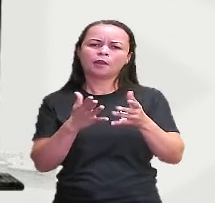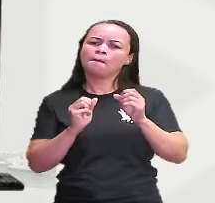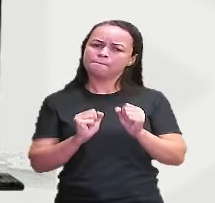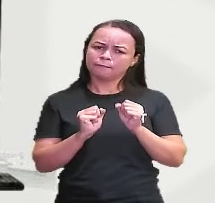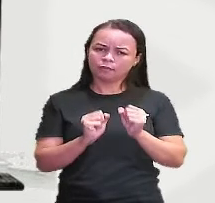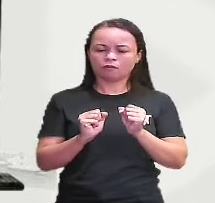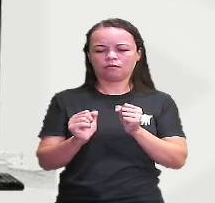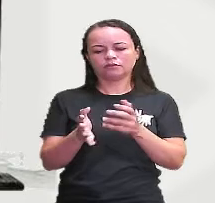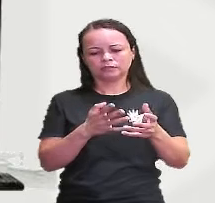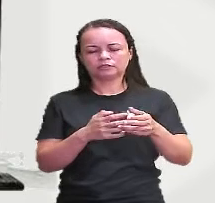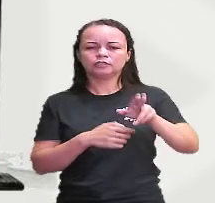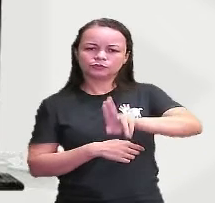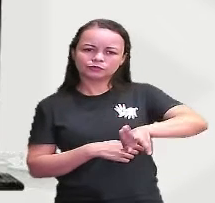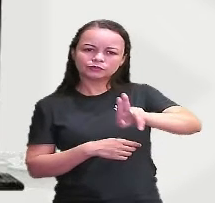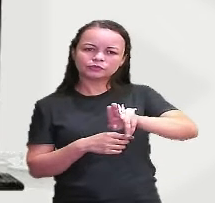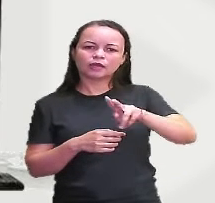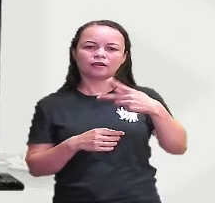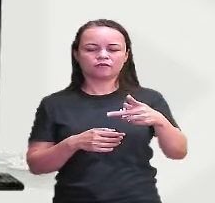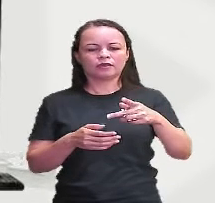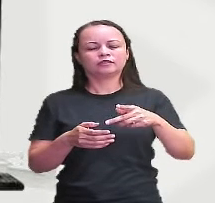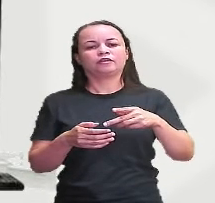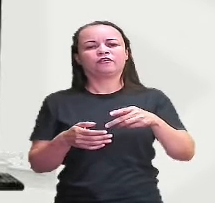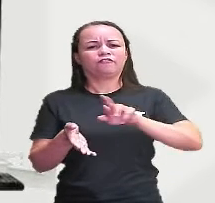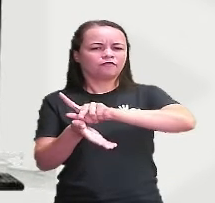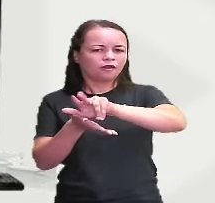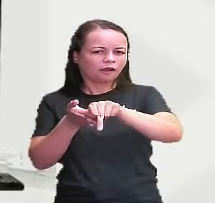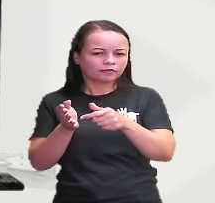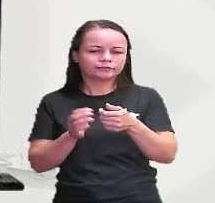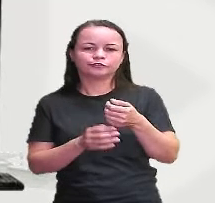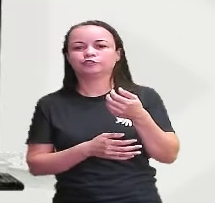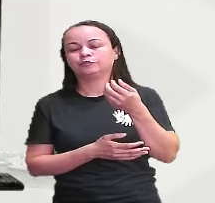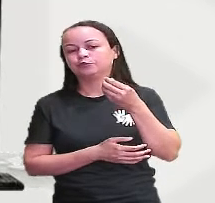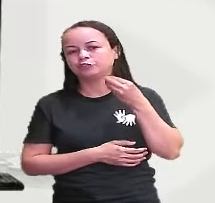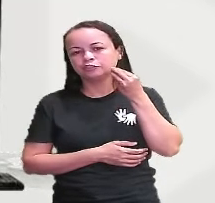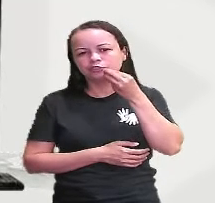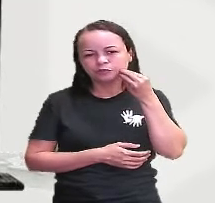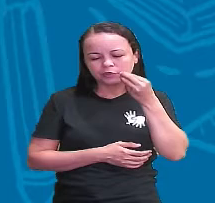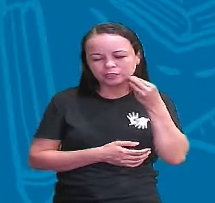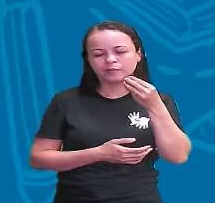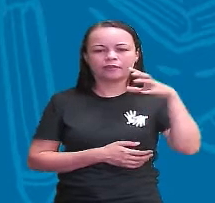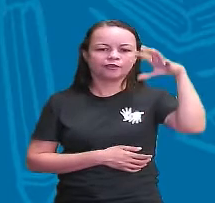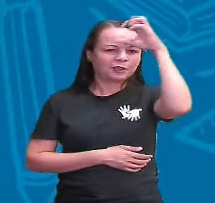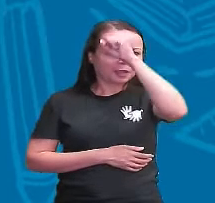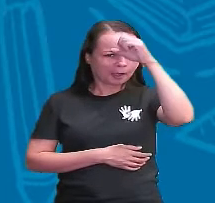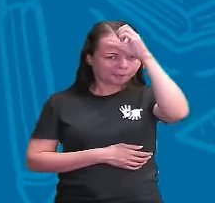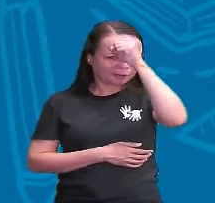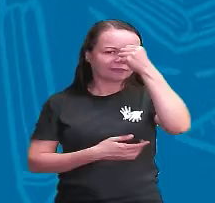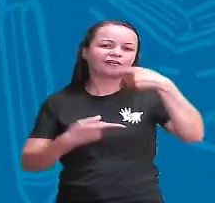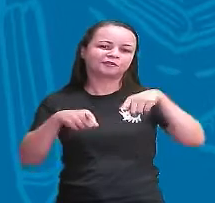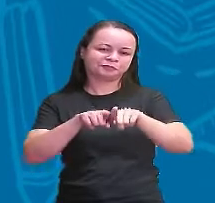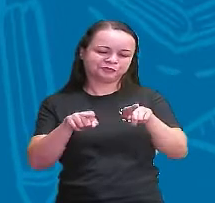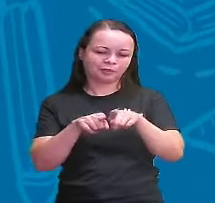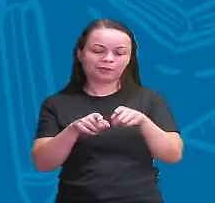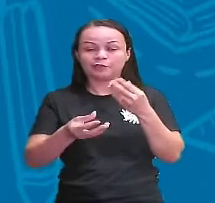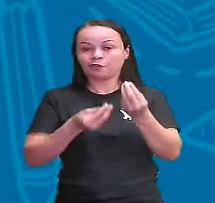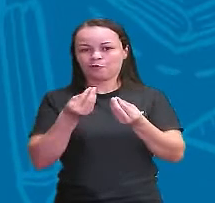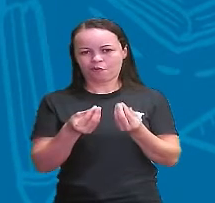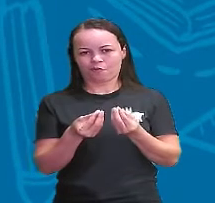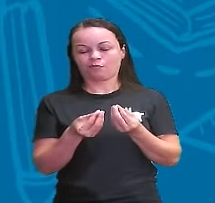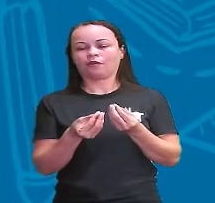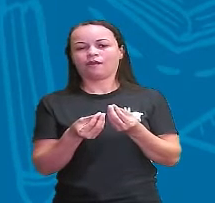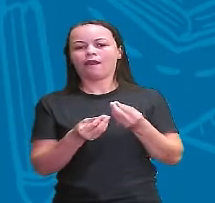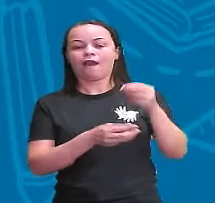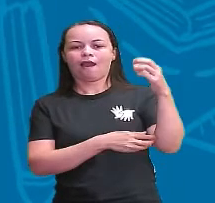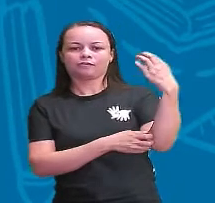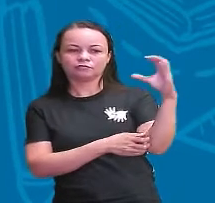sim estar realizando vários tipos de experimentos, né? E aprendendo muito a respeito de como a ciência